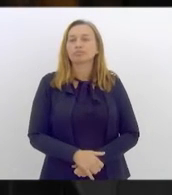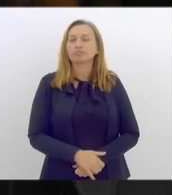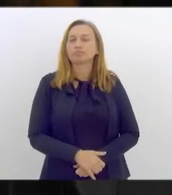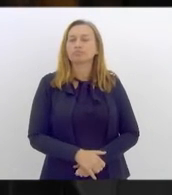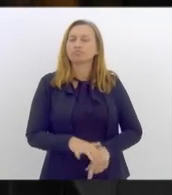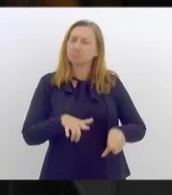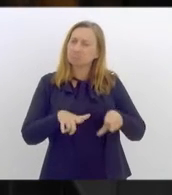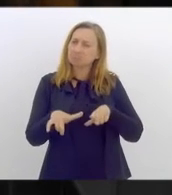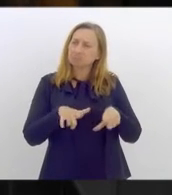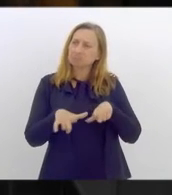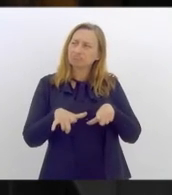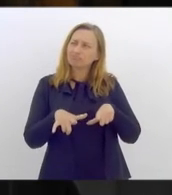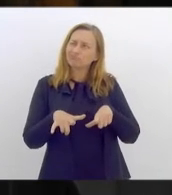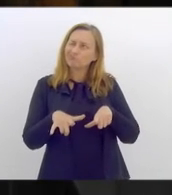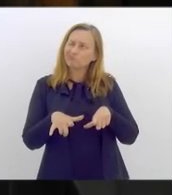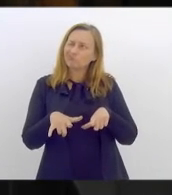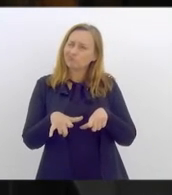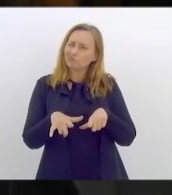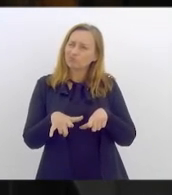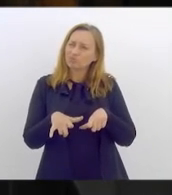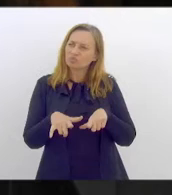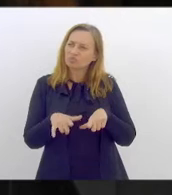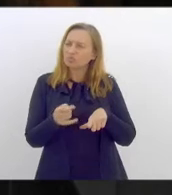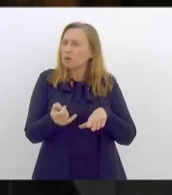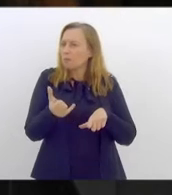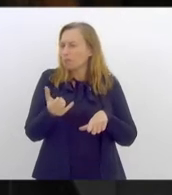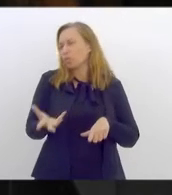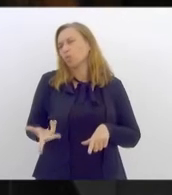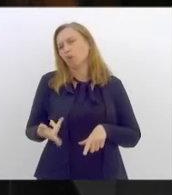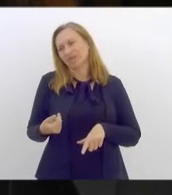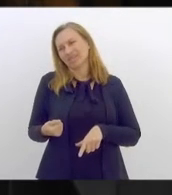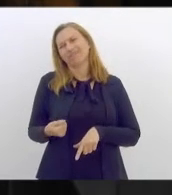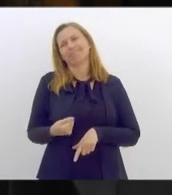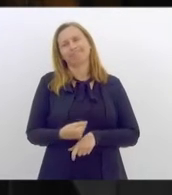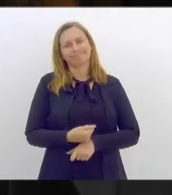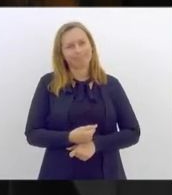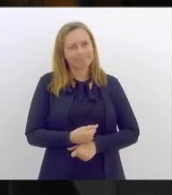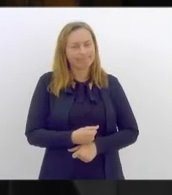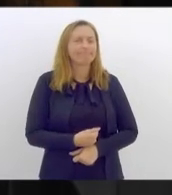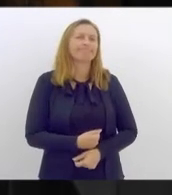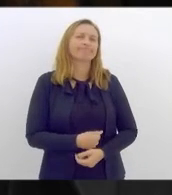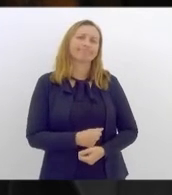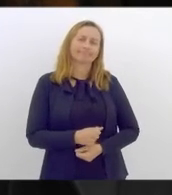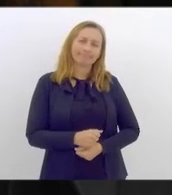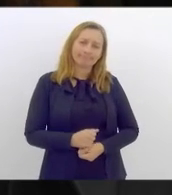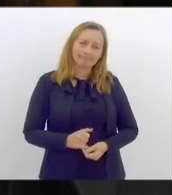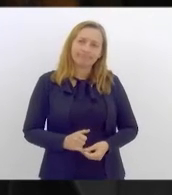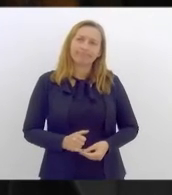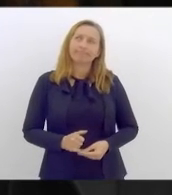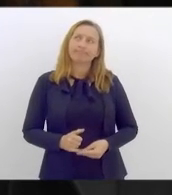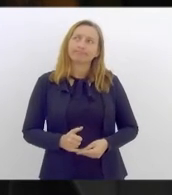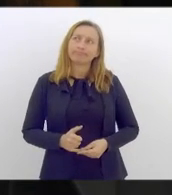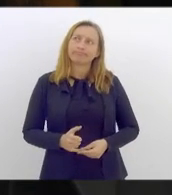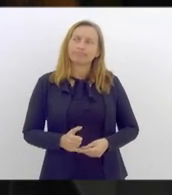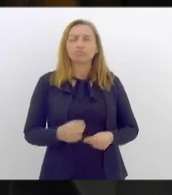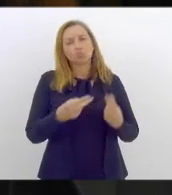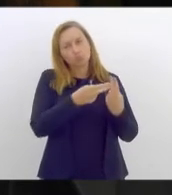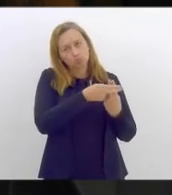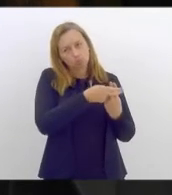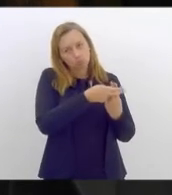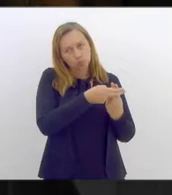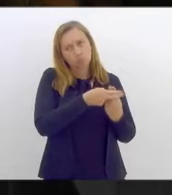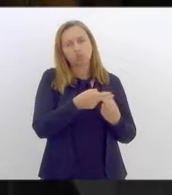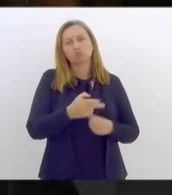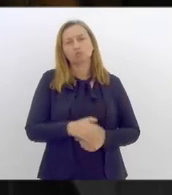serviço de muito baixa qualidade muito baixa qualidade o SUS